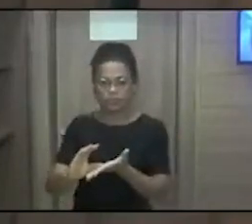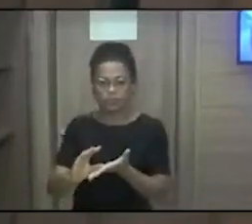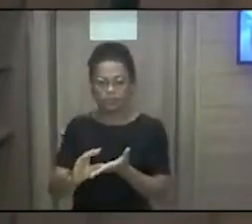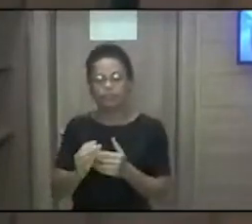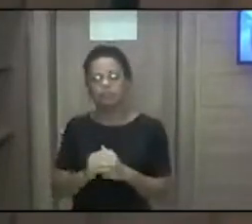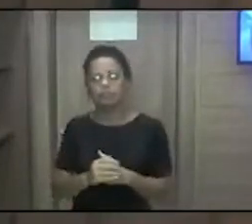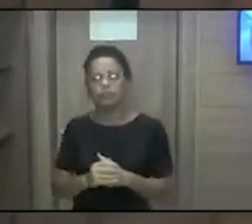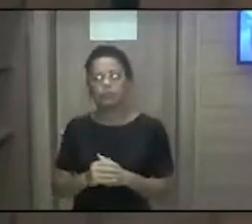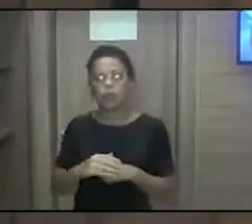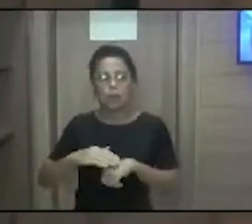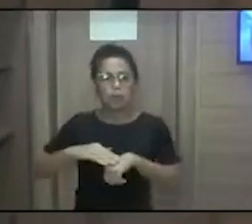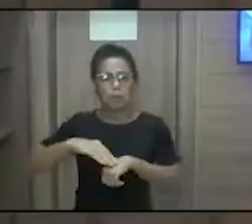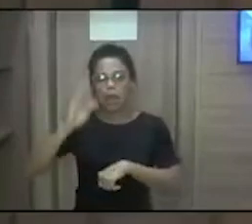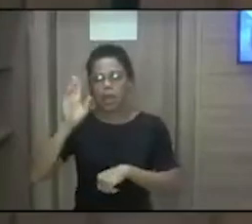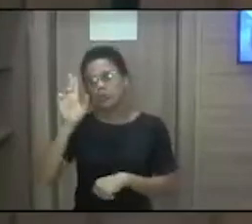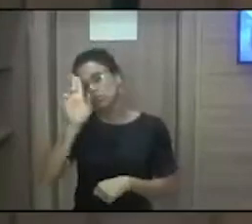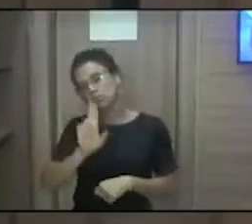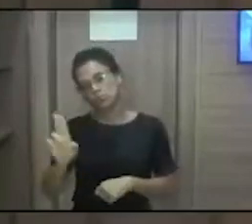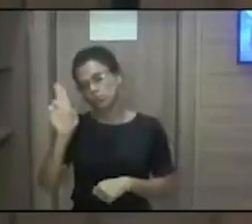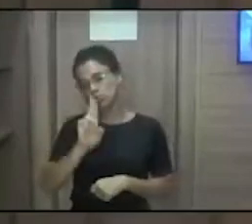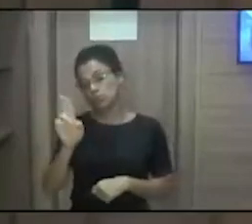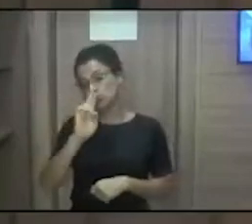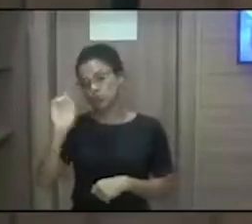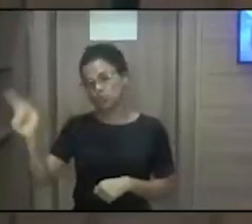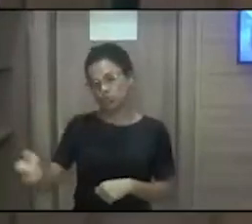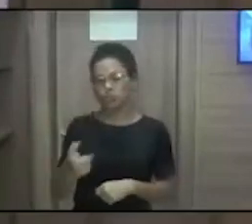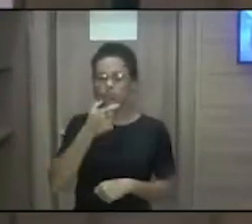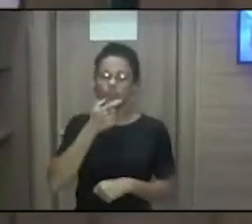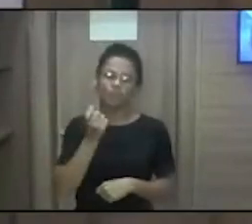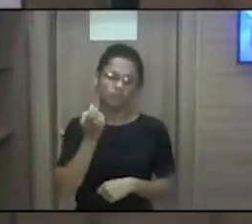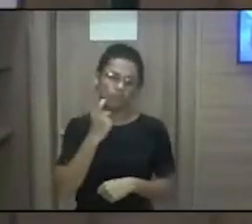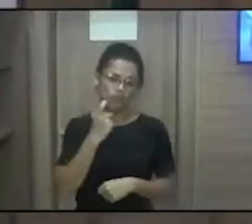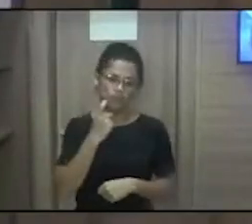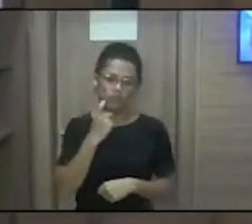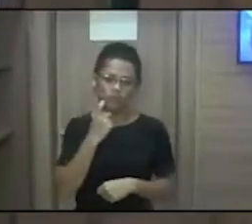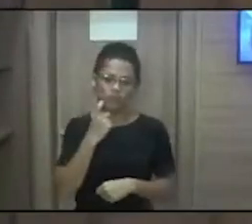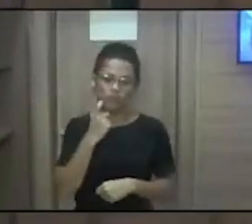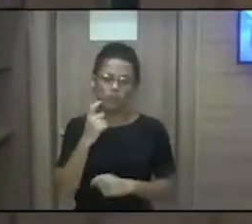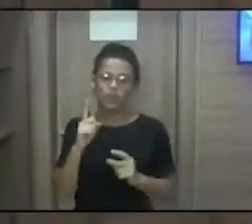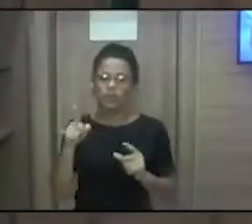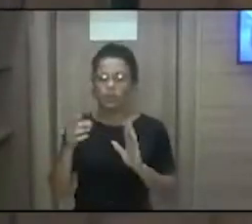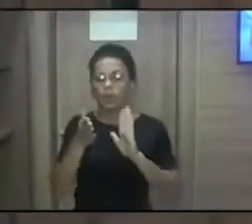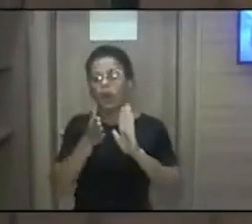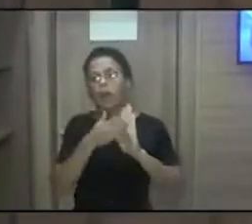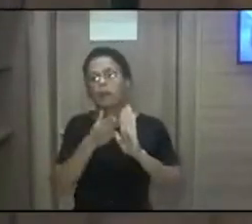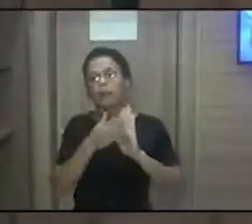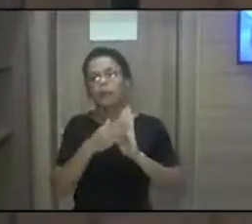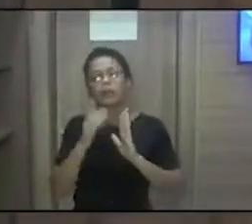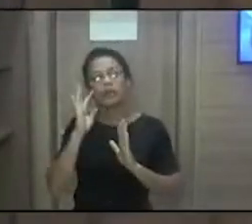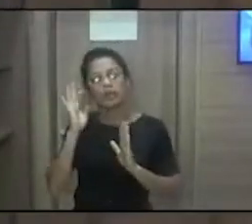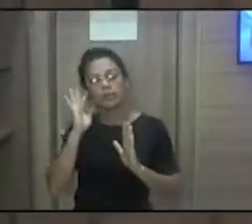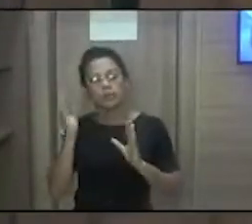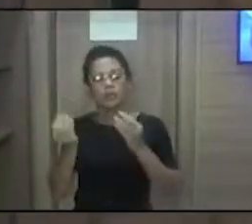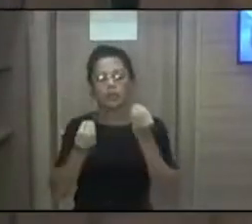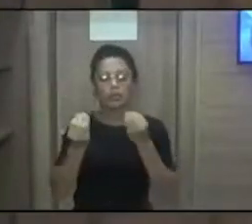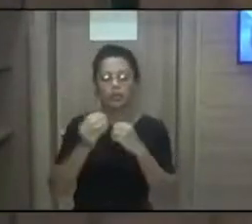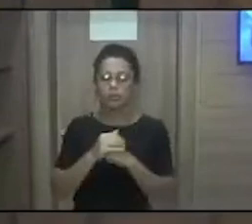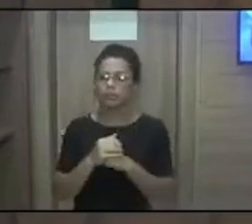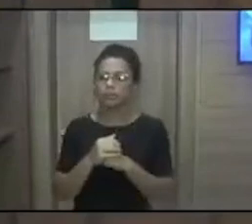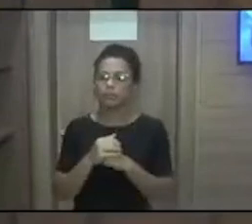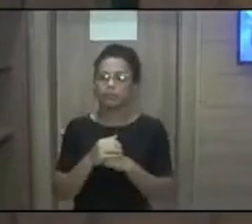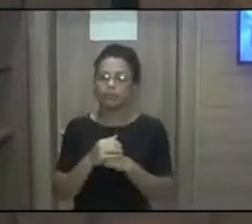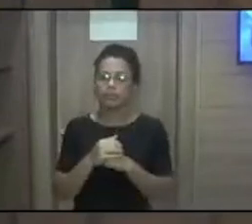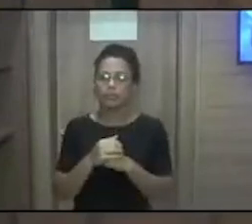fato, maior uso de prótese do que aqueles sem. Então, nossa proposta era pensar os inquéritos epidemiológicos e analisar impacto.